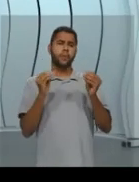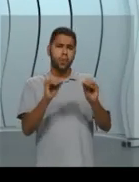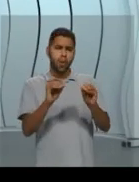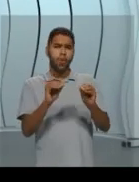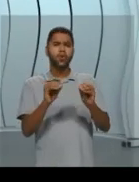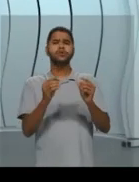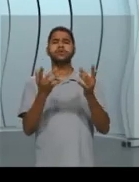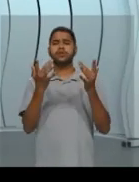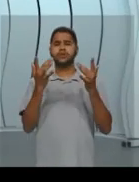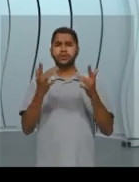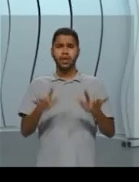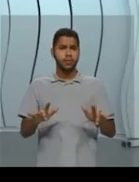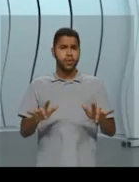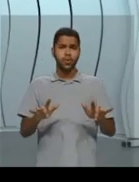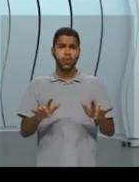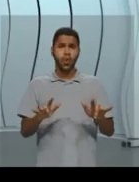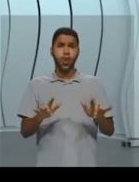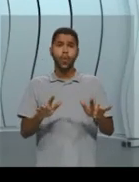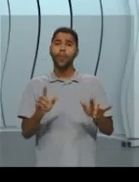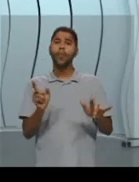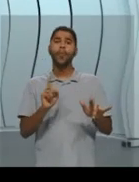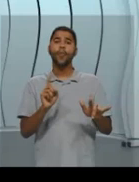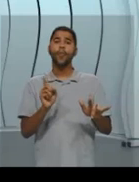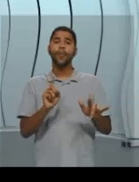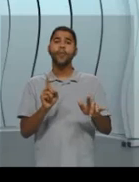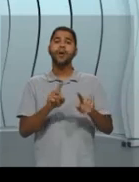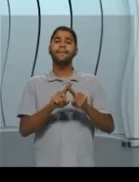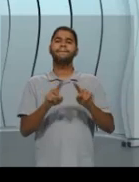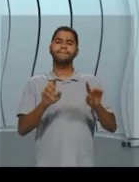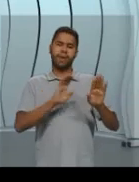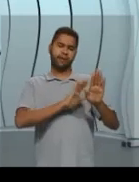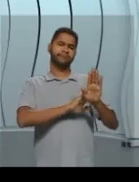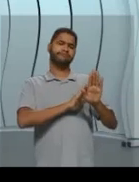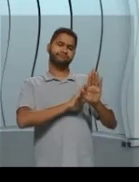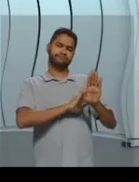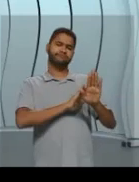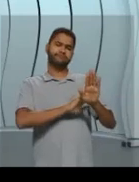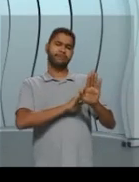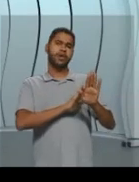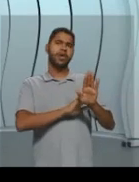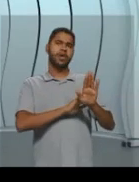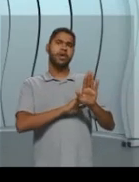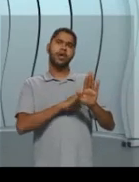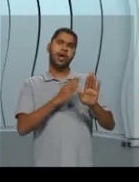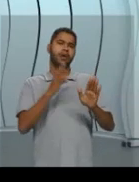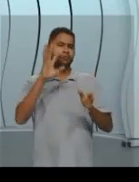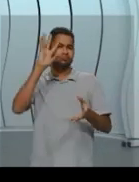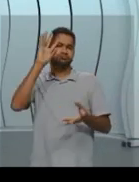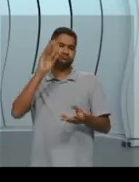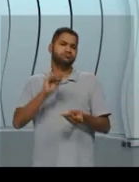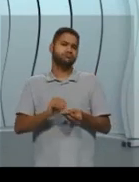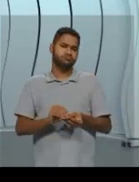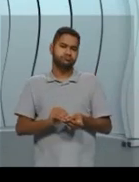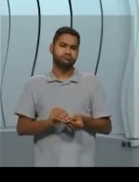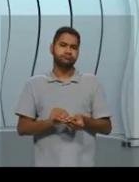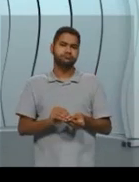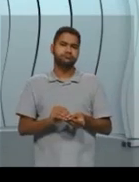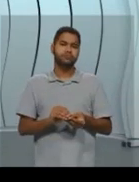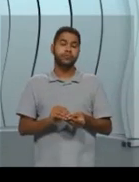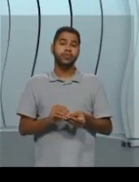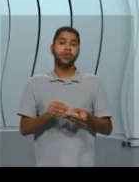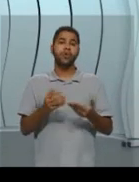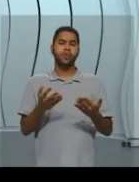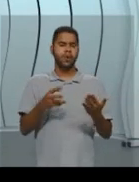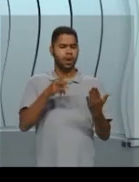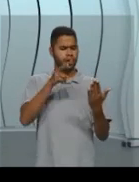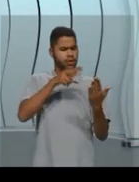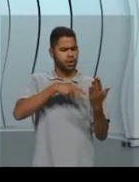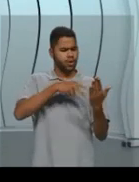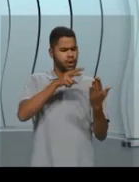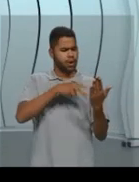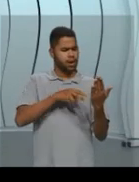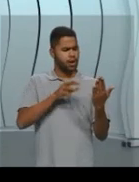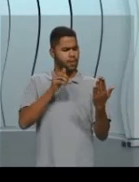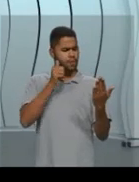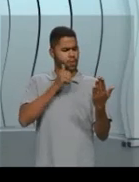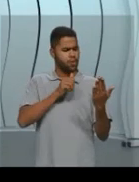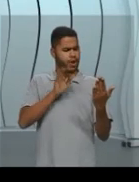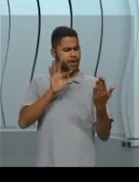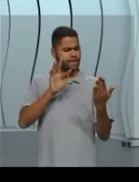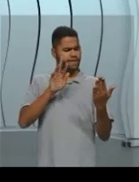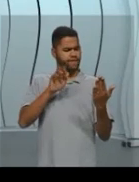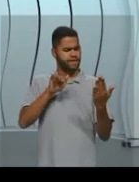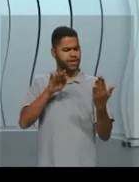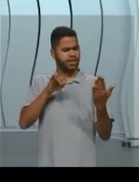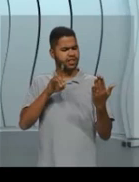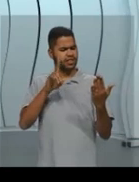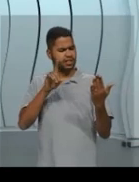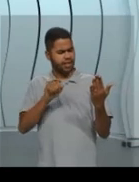o namoro? Não, mas está implícito, eu deduzi, né? Quando eu li Fernanda terminou com Mariano